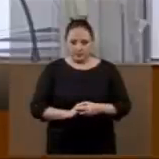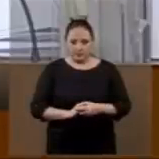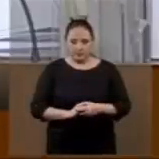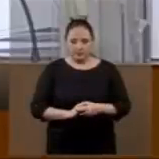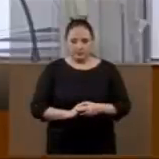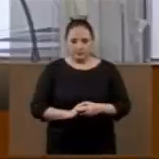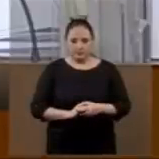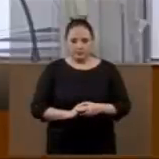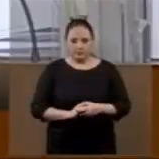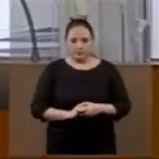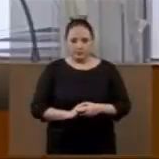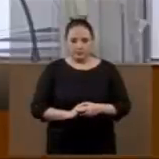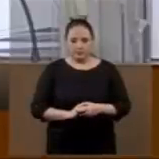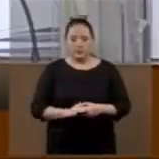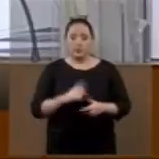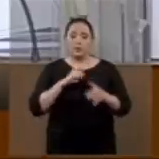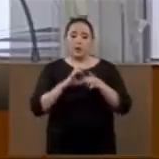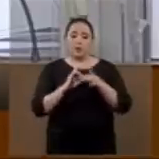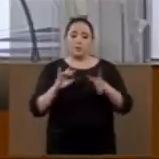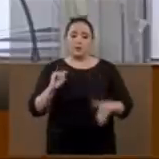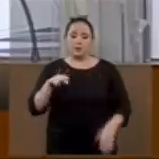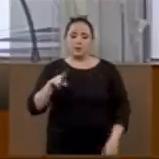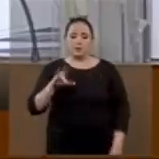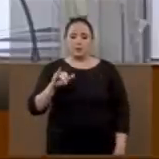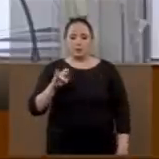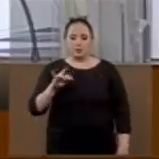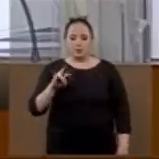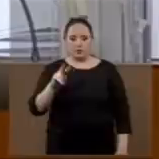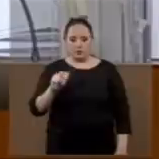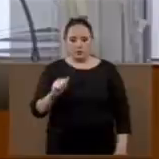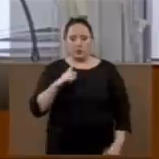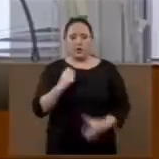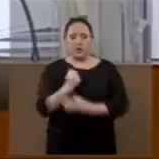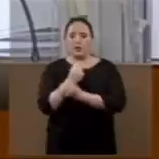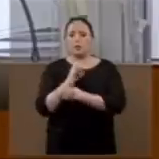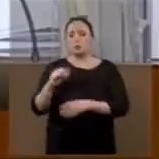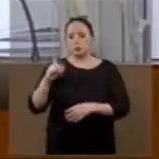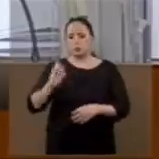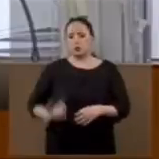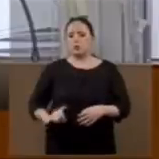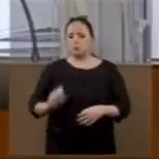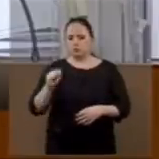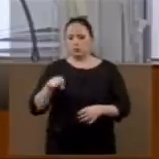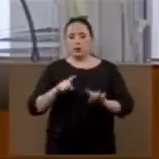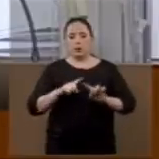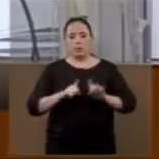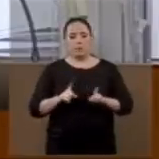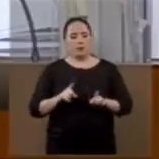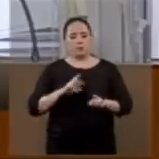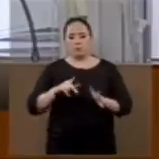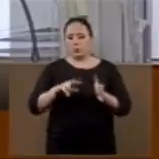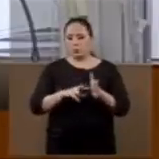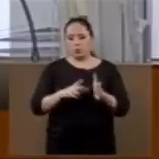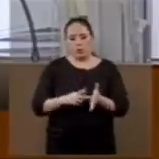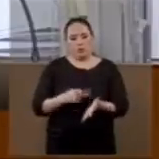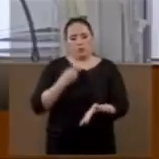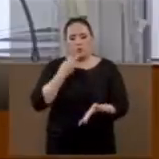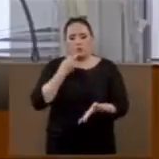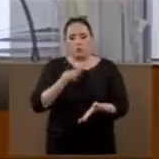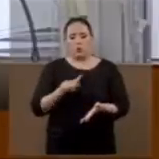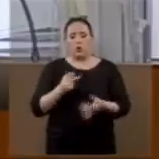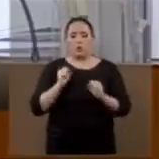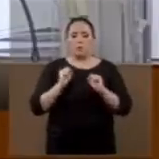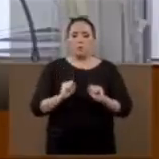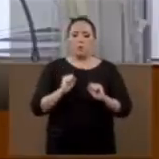da liberdade de iniciativa, ter garantidos todos os seus direitos, mas não equivale a afirmar que